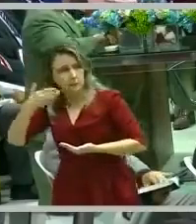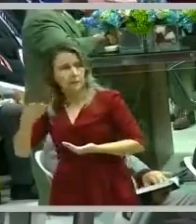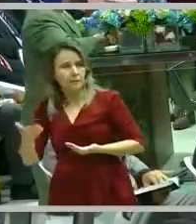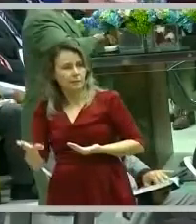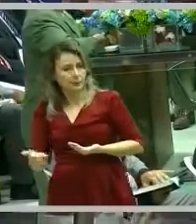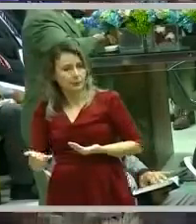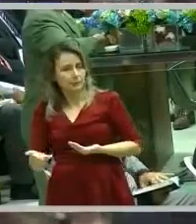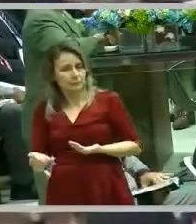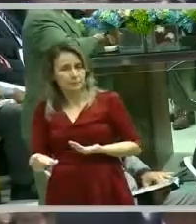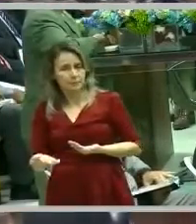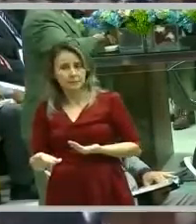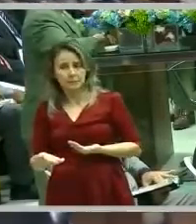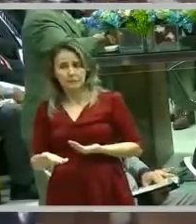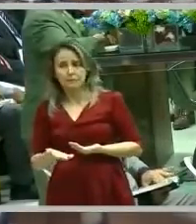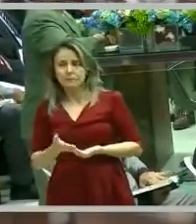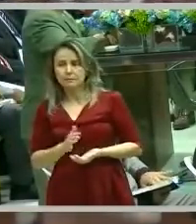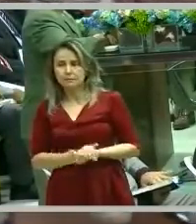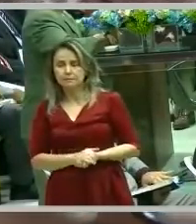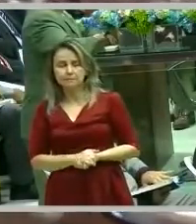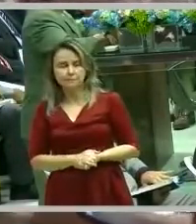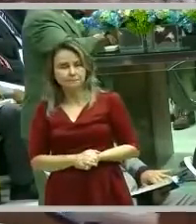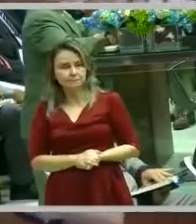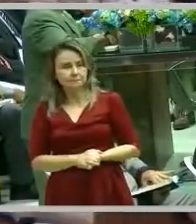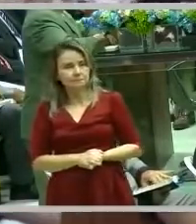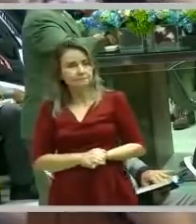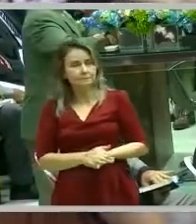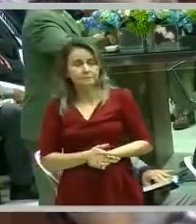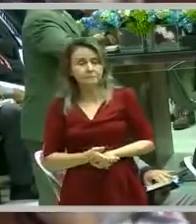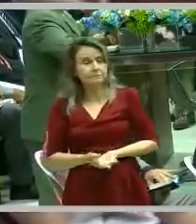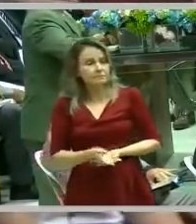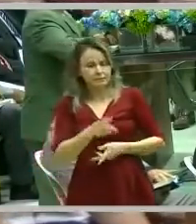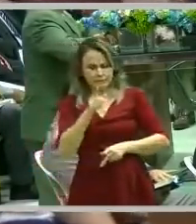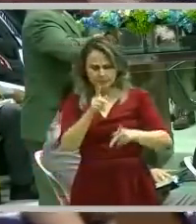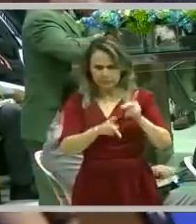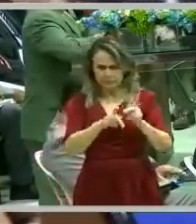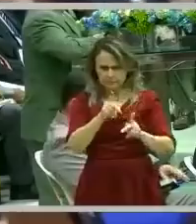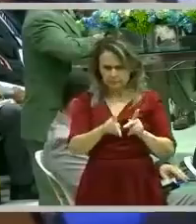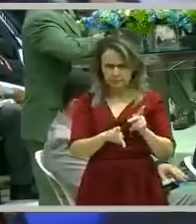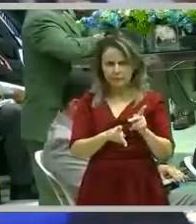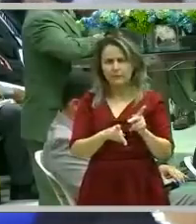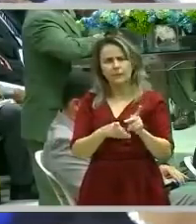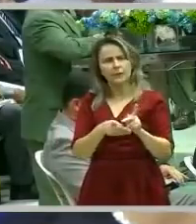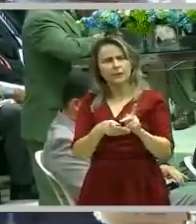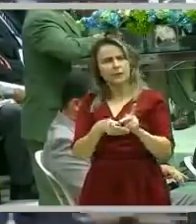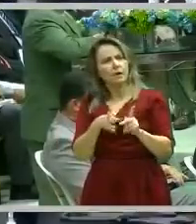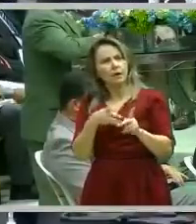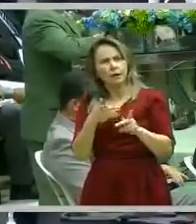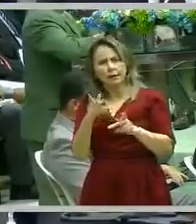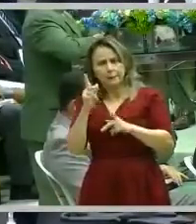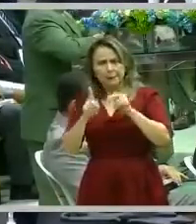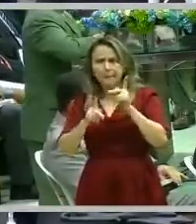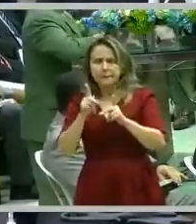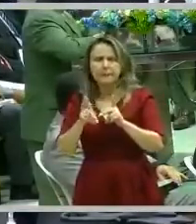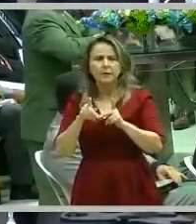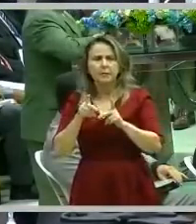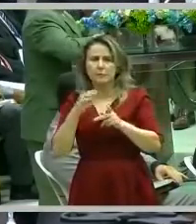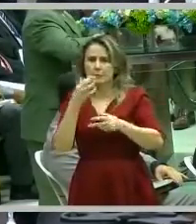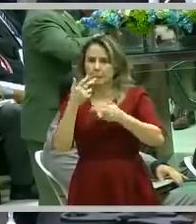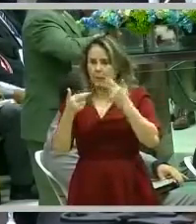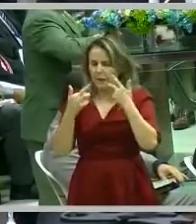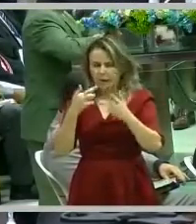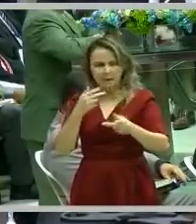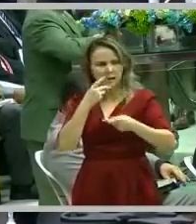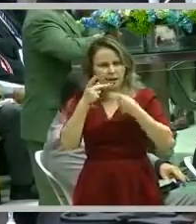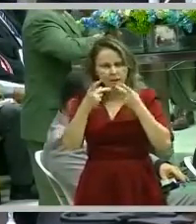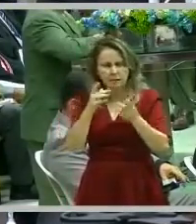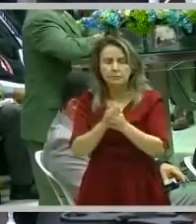argumento. Não há argumentos. Esse povo falando línguas, profetizando. Eu em Canastra, quando eu era mais